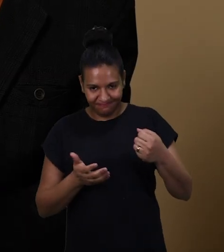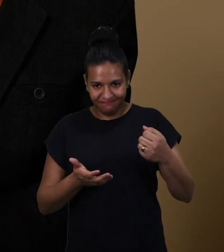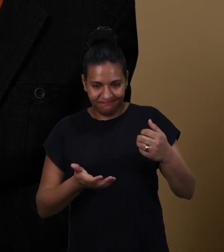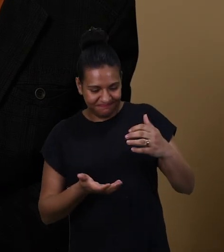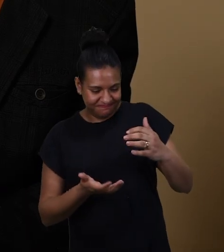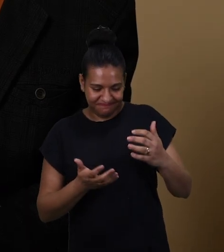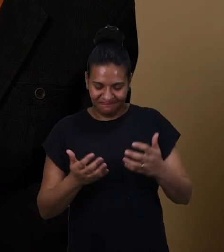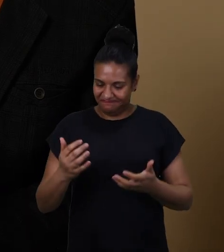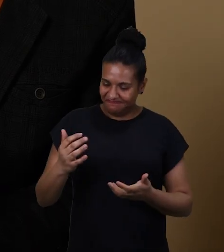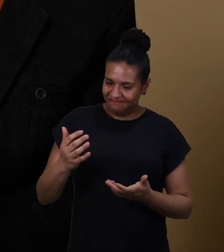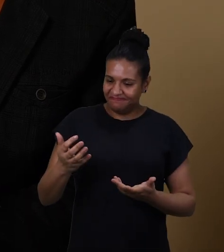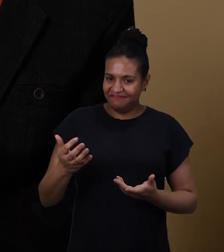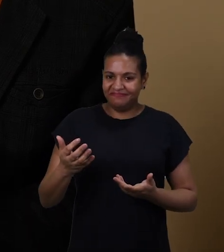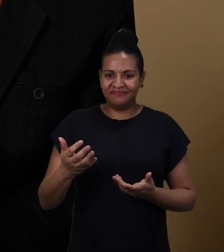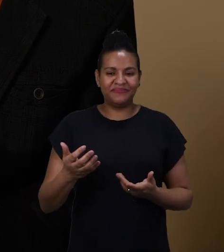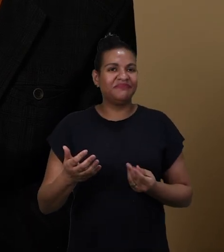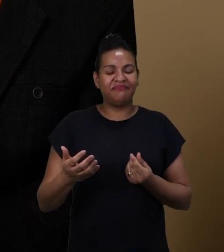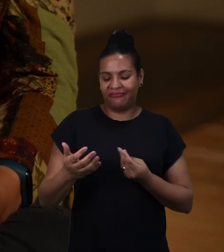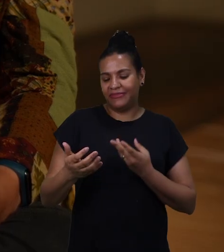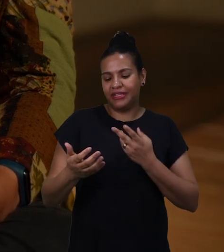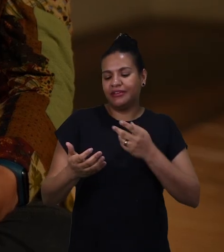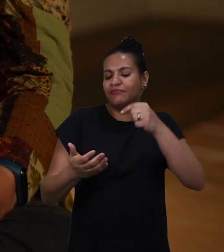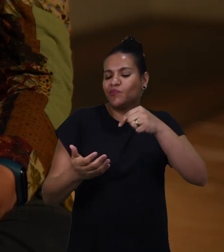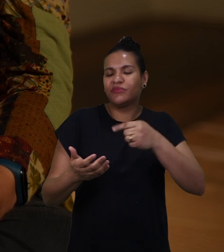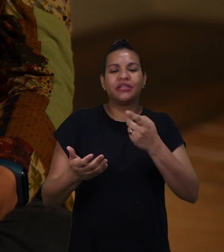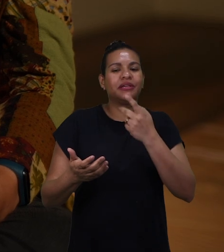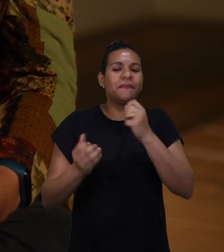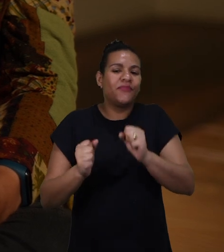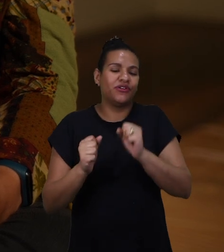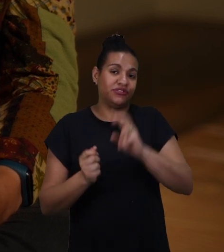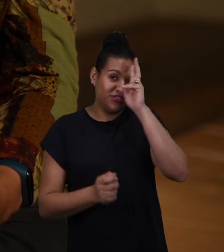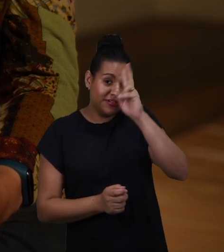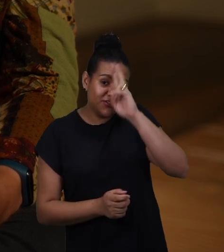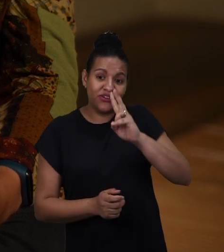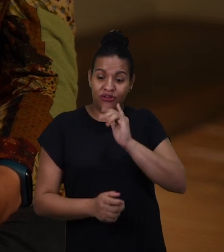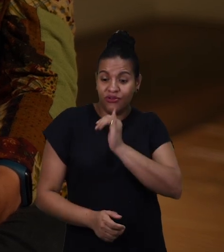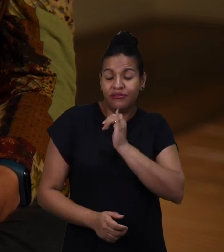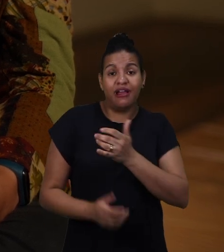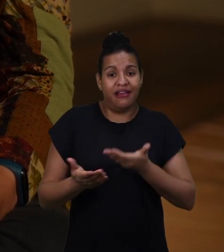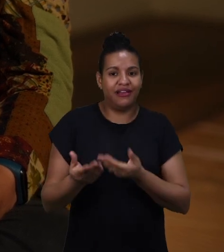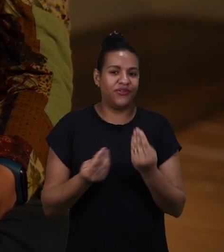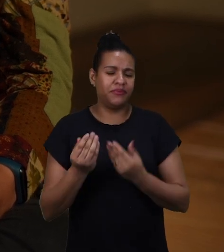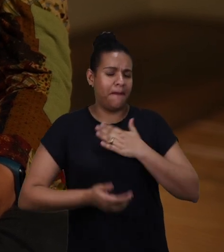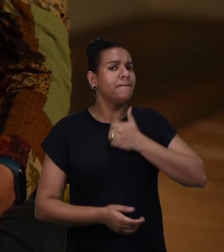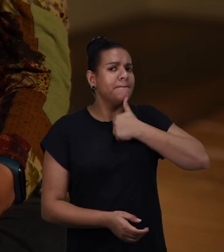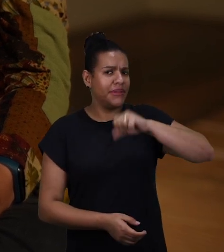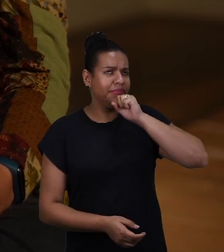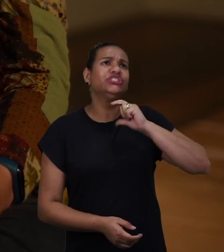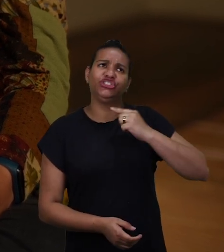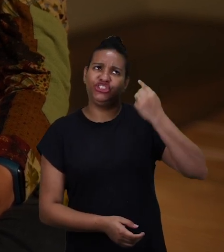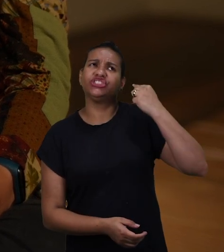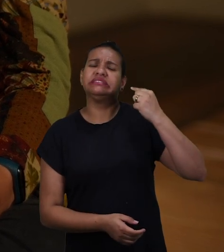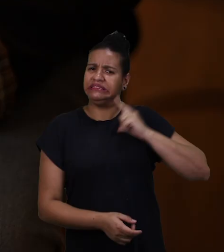cacheados. Um objeto como esse pode contar sobre a nossa história. Minha mãe tinha, ou ainda tem, porque ela não é muito de jogar as coisas fora.